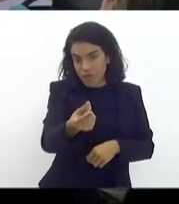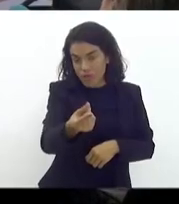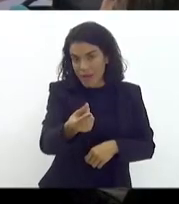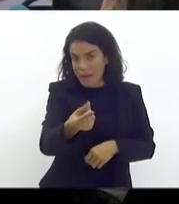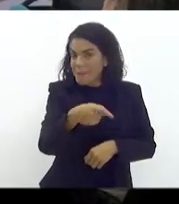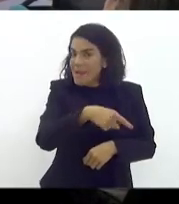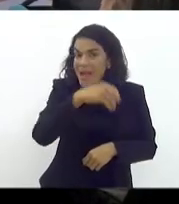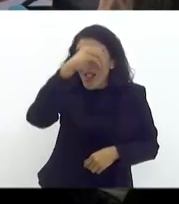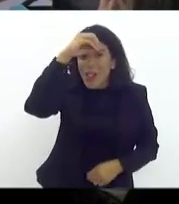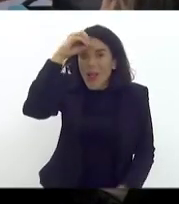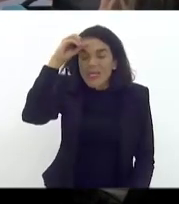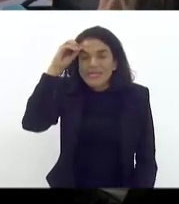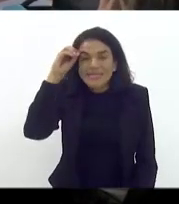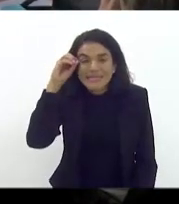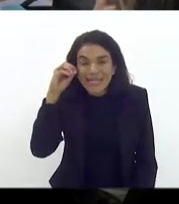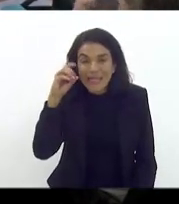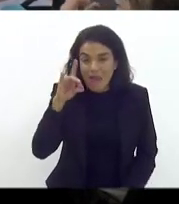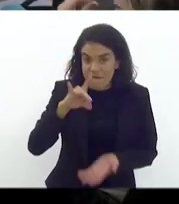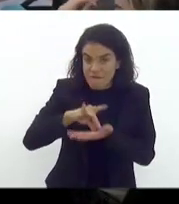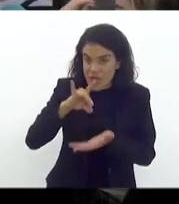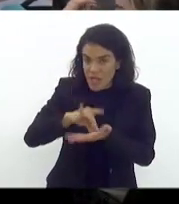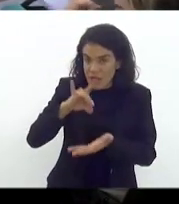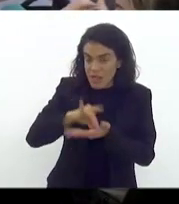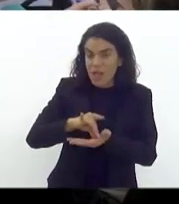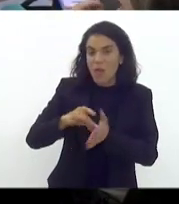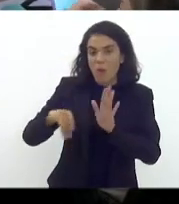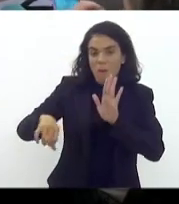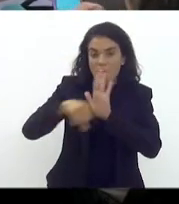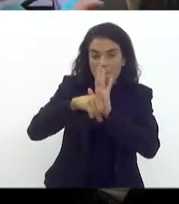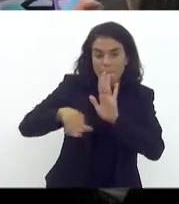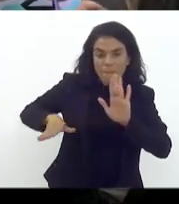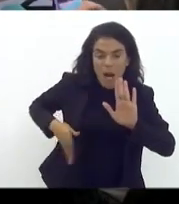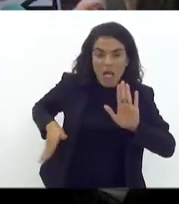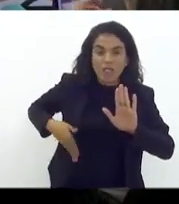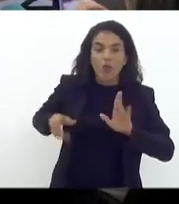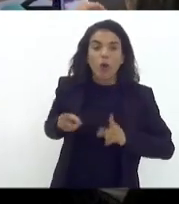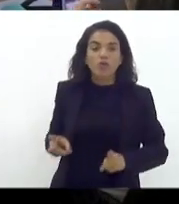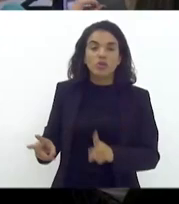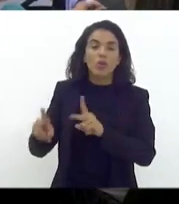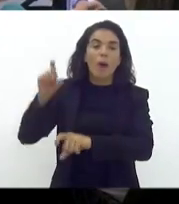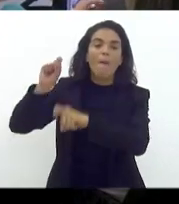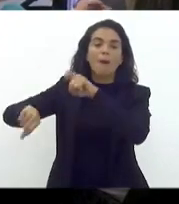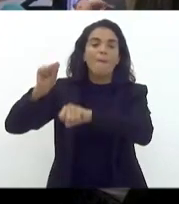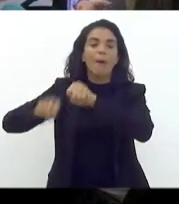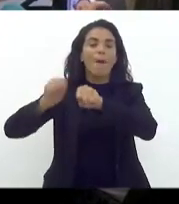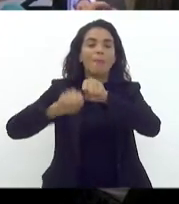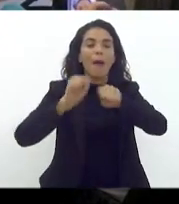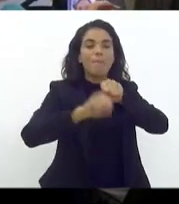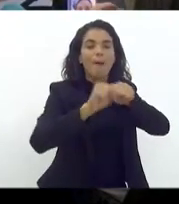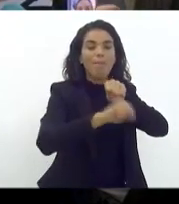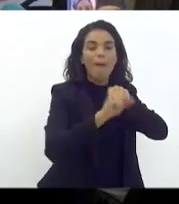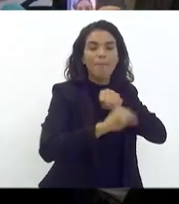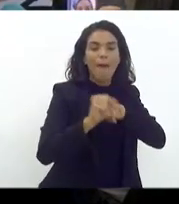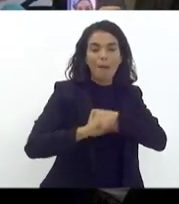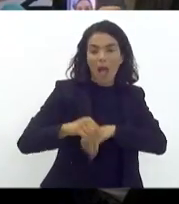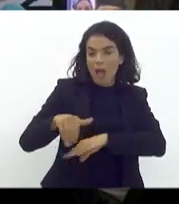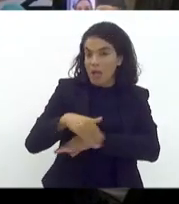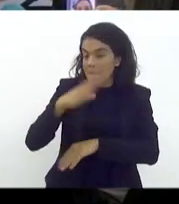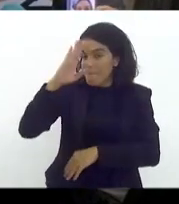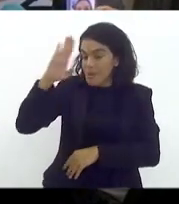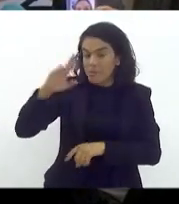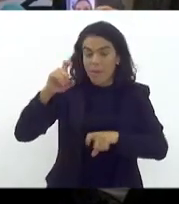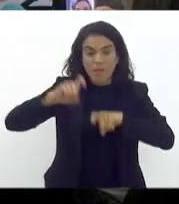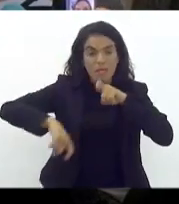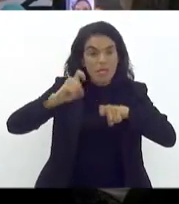enquanto que o verdadeiro a pessoa autora tá fora continuando cometendo esses crimes esses crimes sexuais então